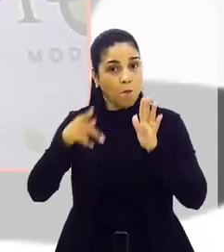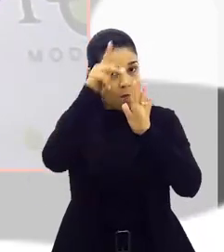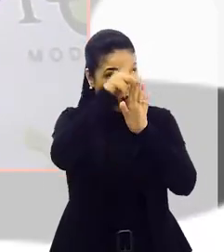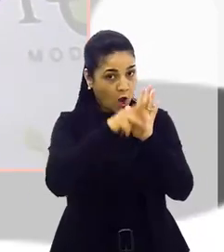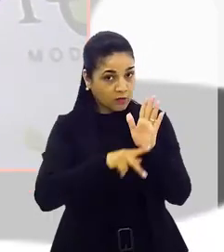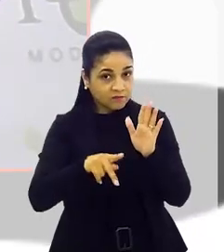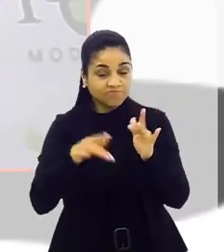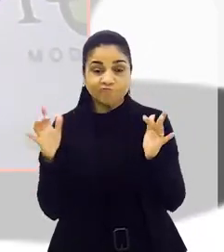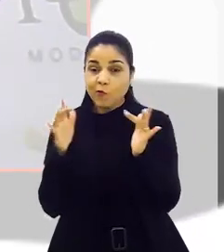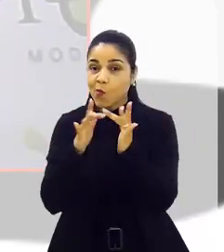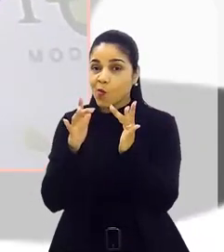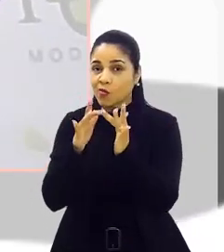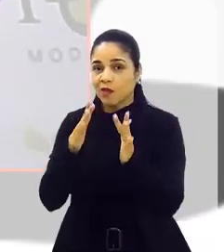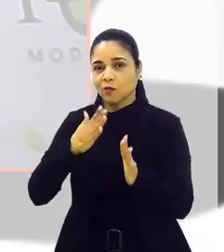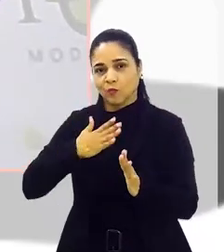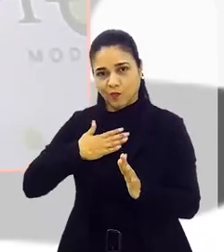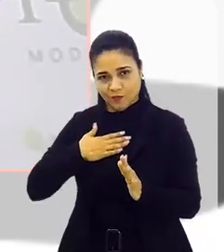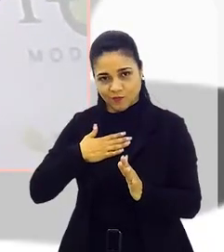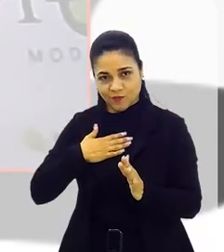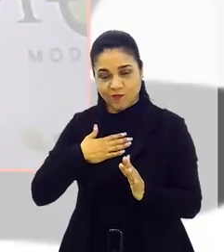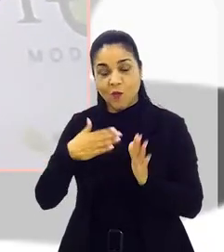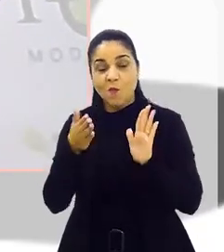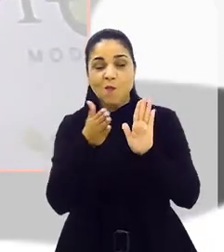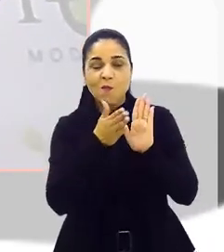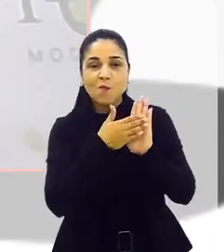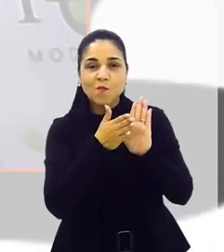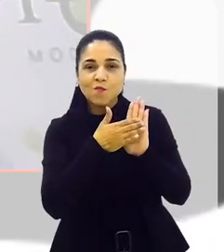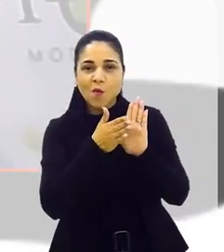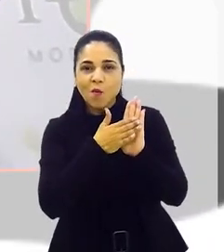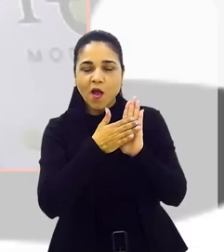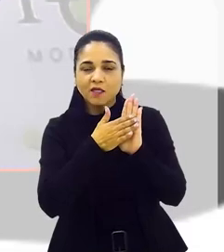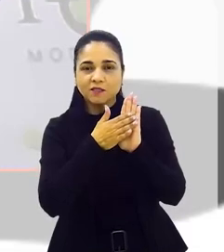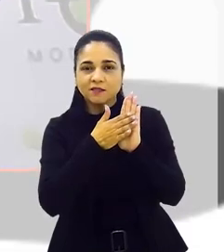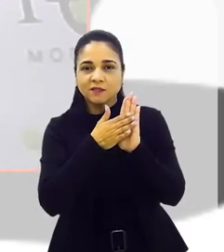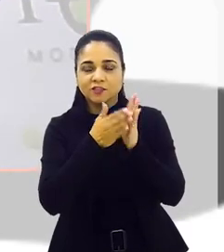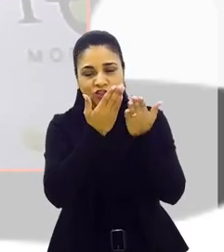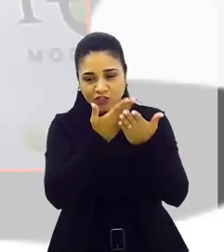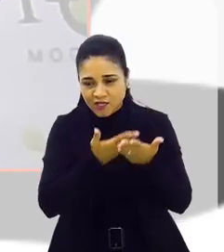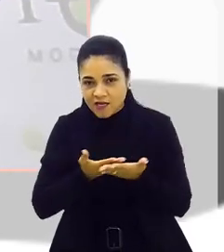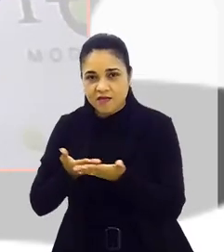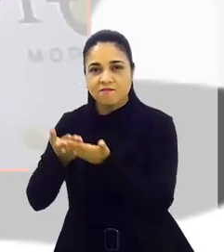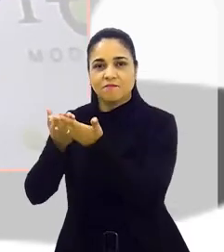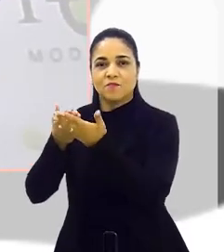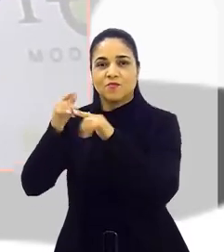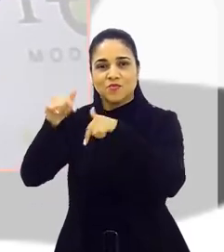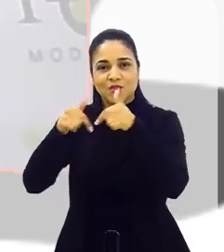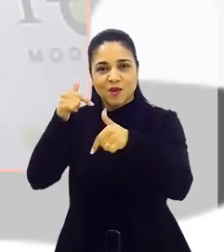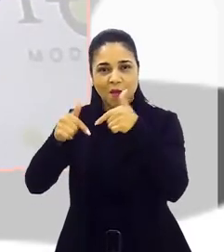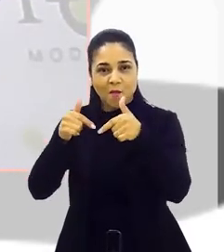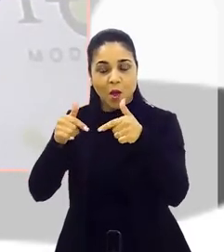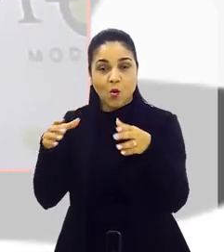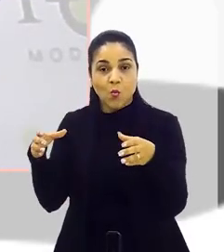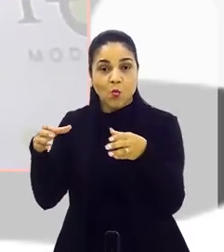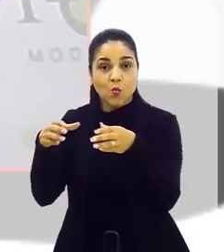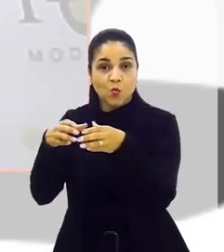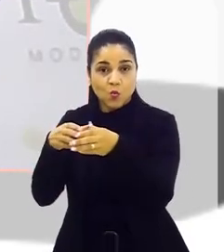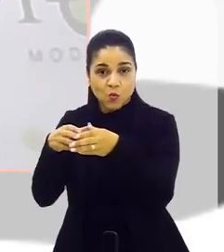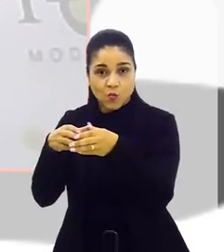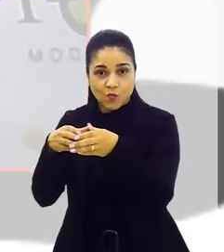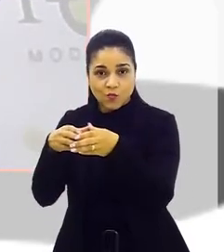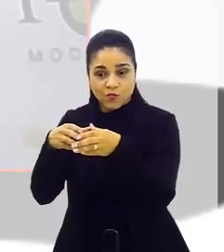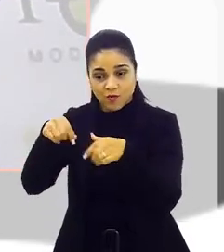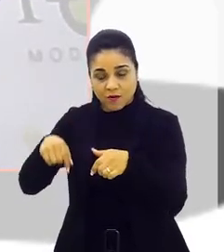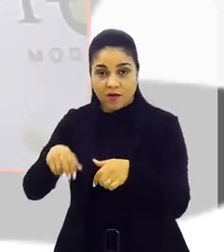uma das mães do meu projeto e entrou em contato comigo, me fazendo uma proposta de levar o meu trabalho para o